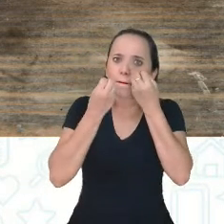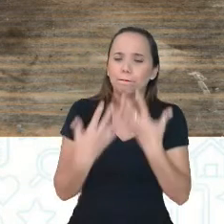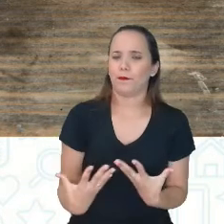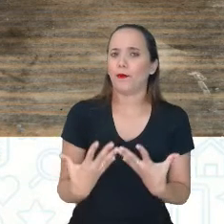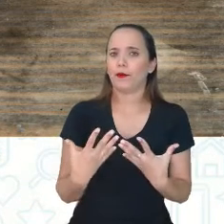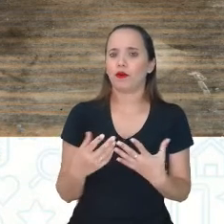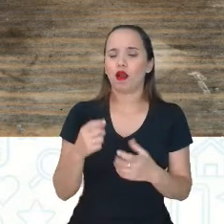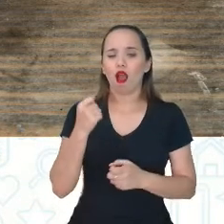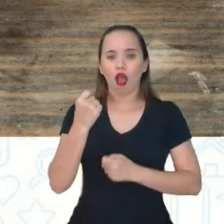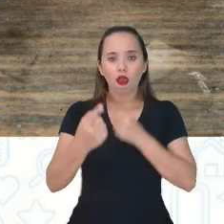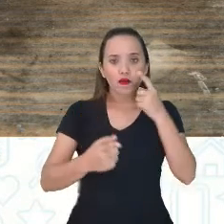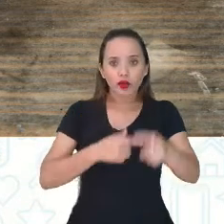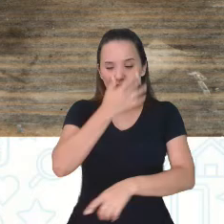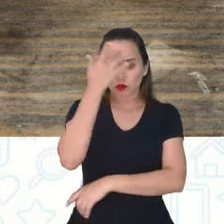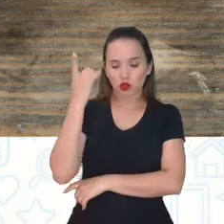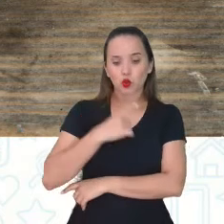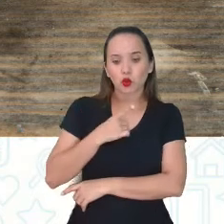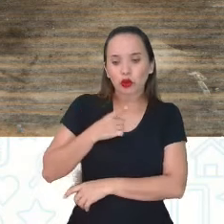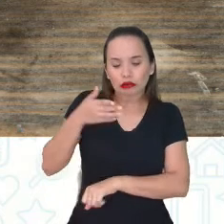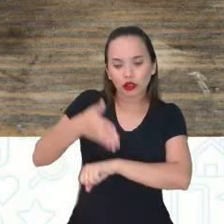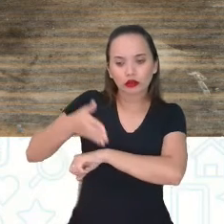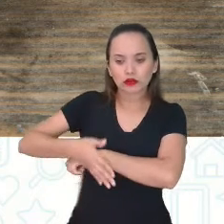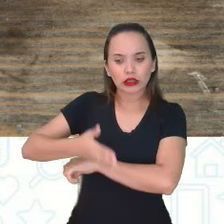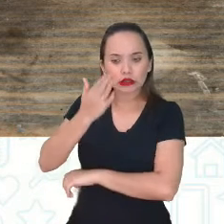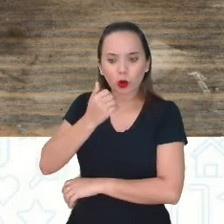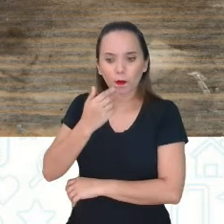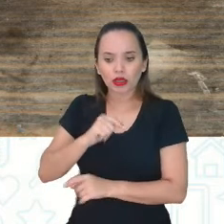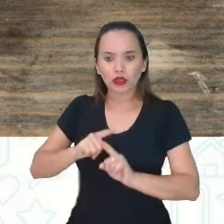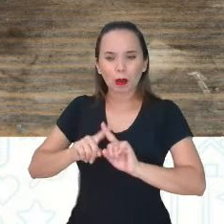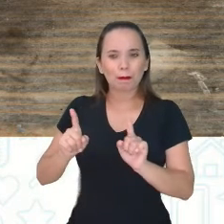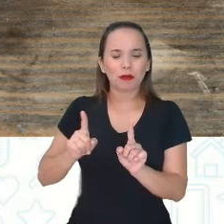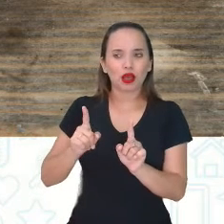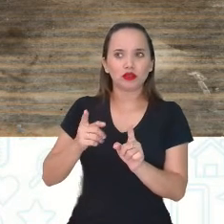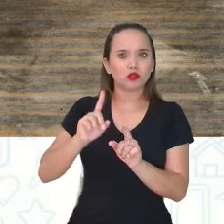mas não é uma segurança alimentar, né? A pessoa não está